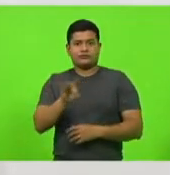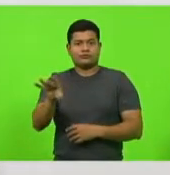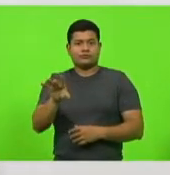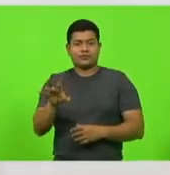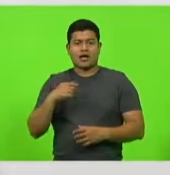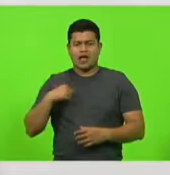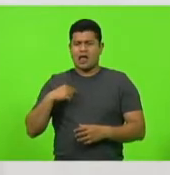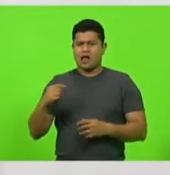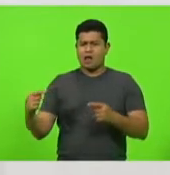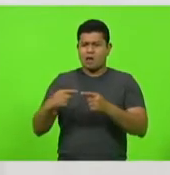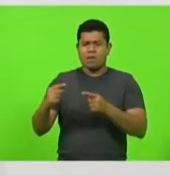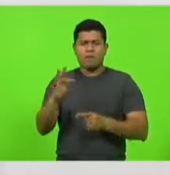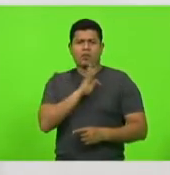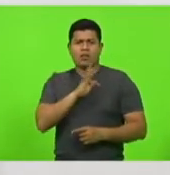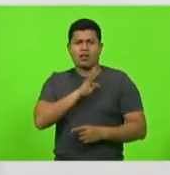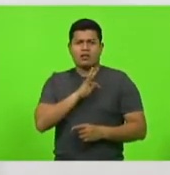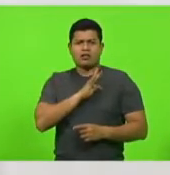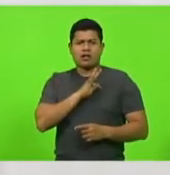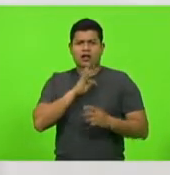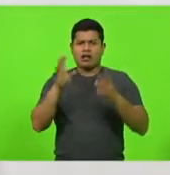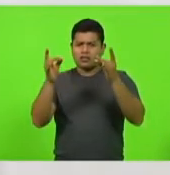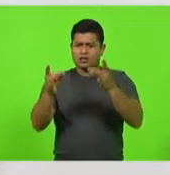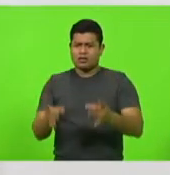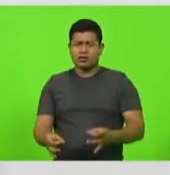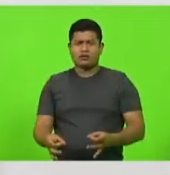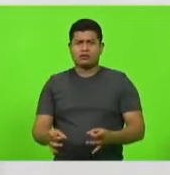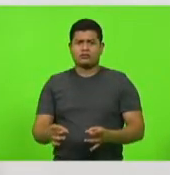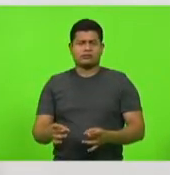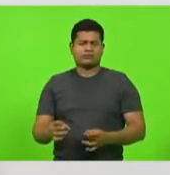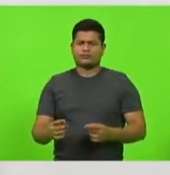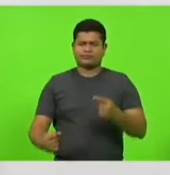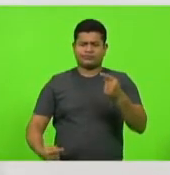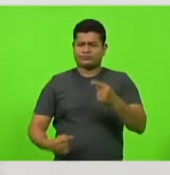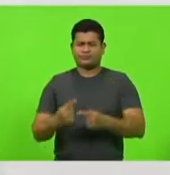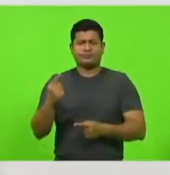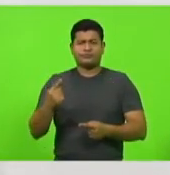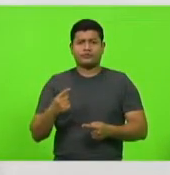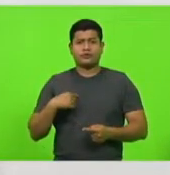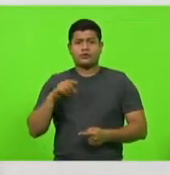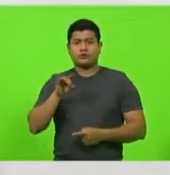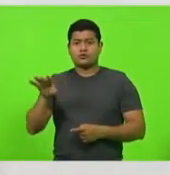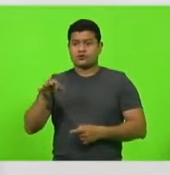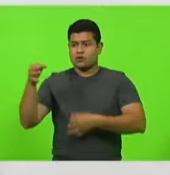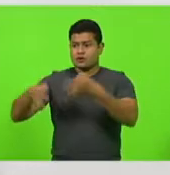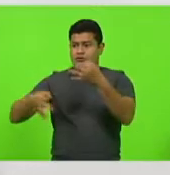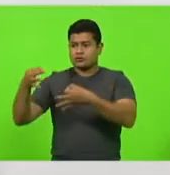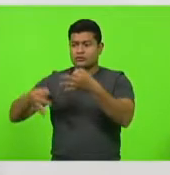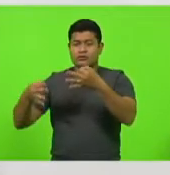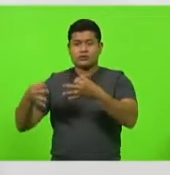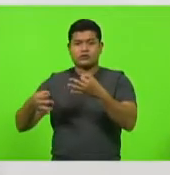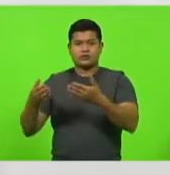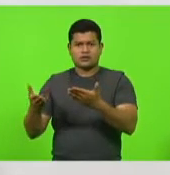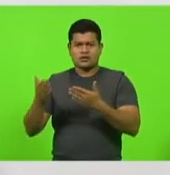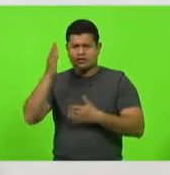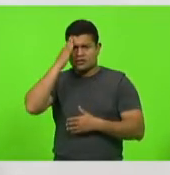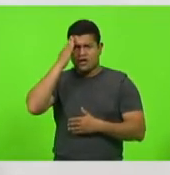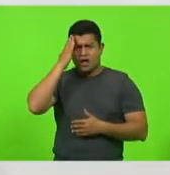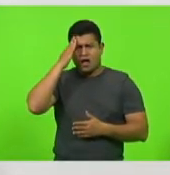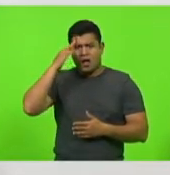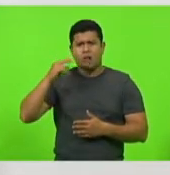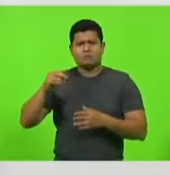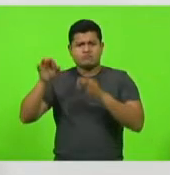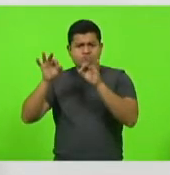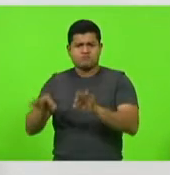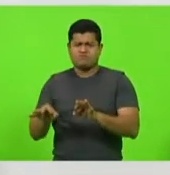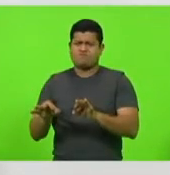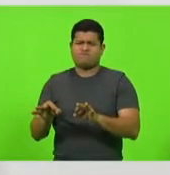enrolada num alto direito canônico que só a justiça cinco estrelas pode debater. Tem a